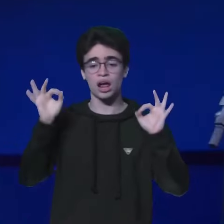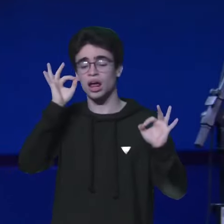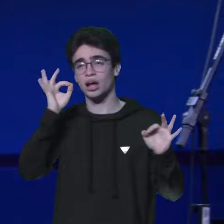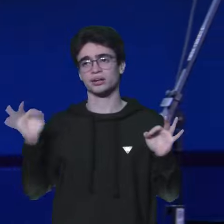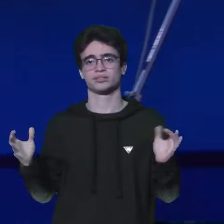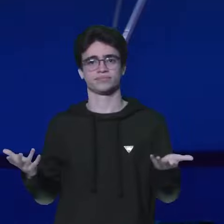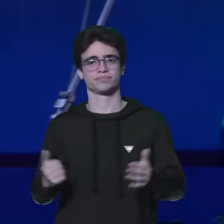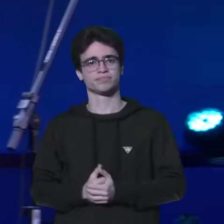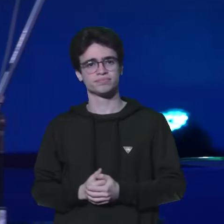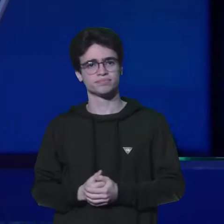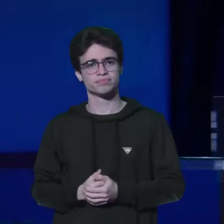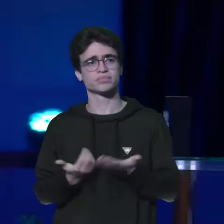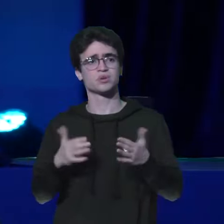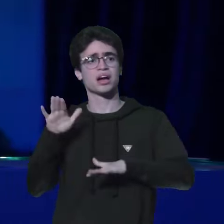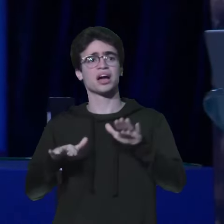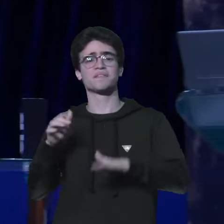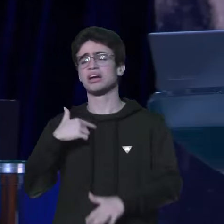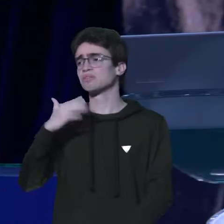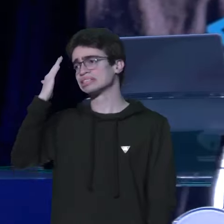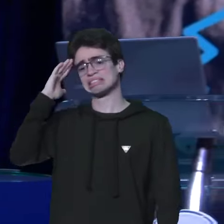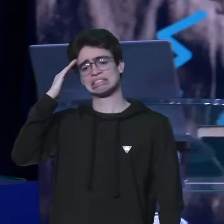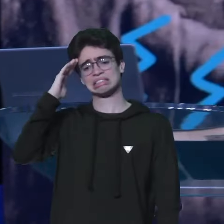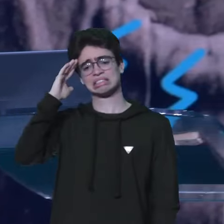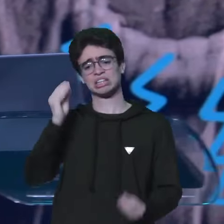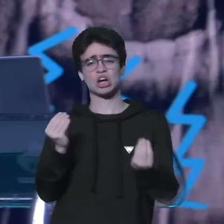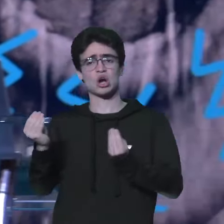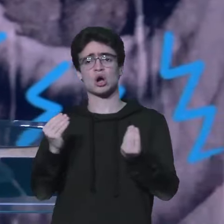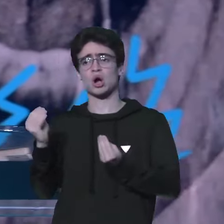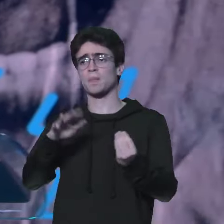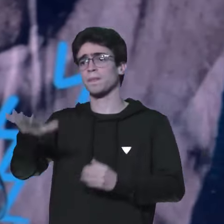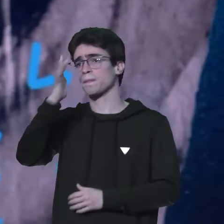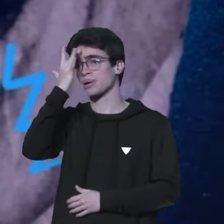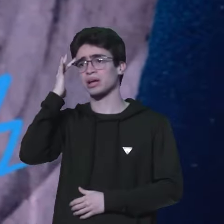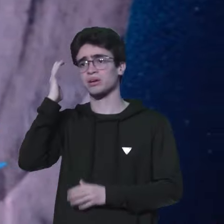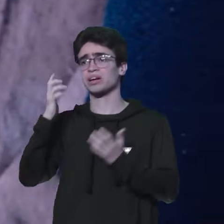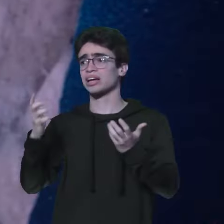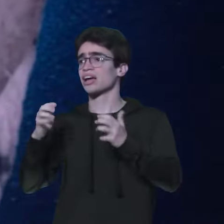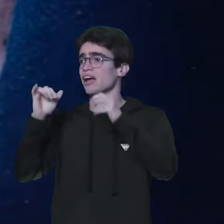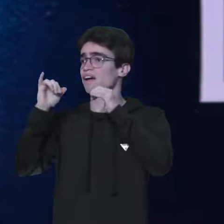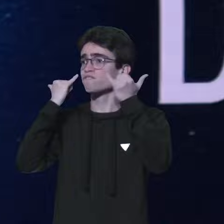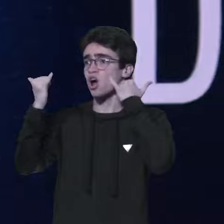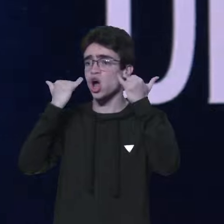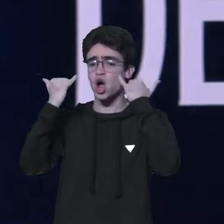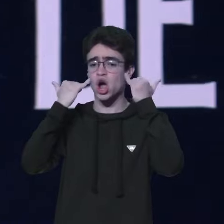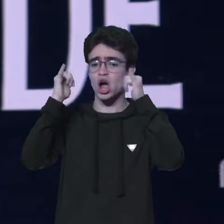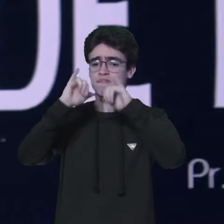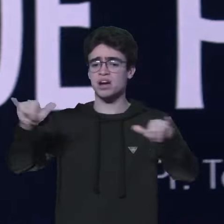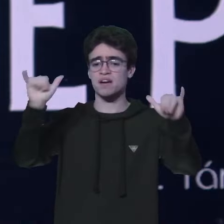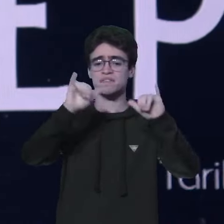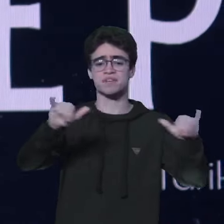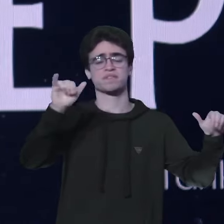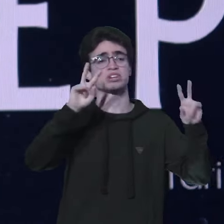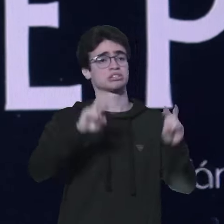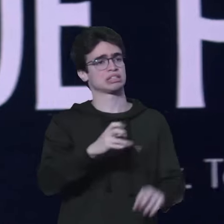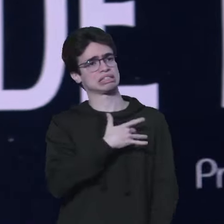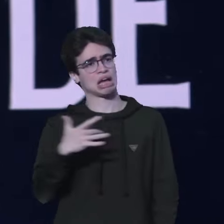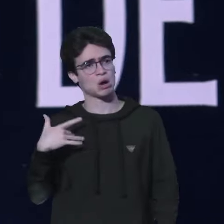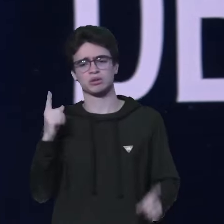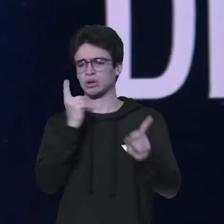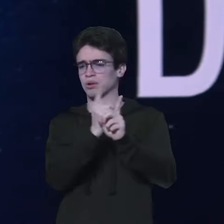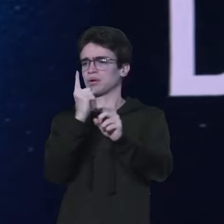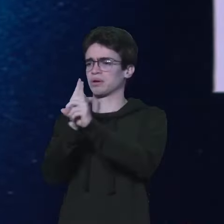E aí a gente não entende como a geração que tem mais acesso à informação, que tem mais acesso à saúde, que tem